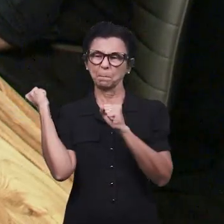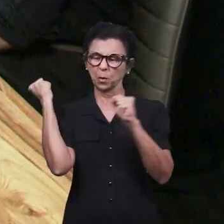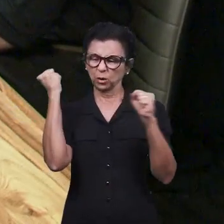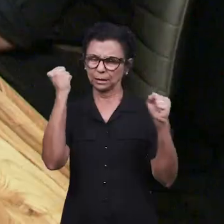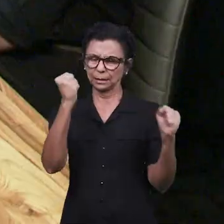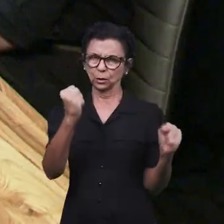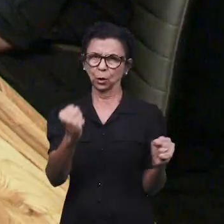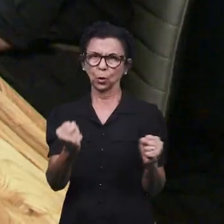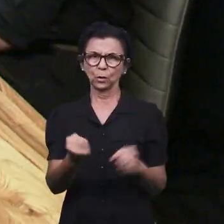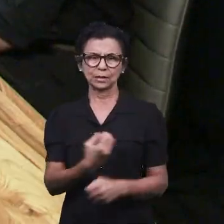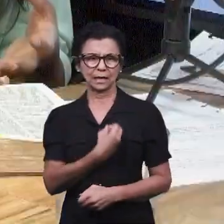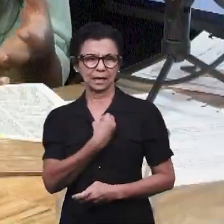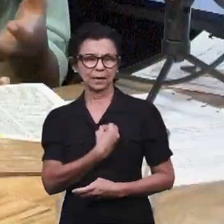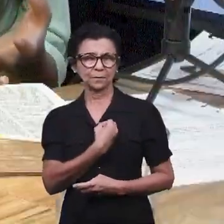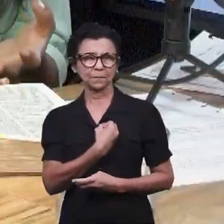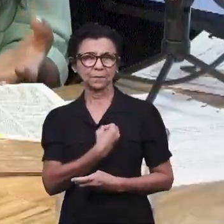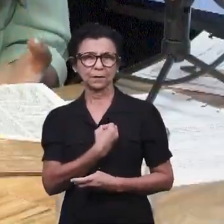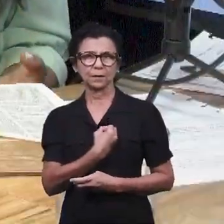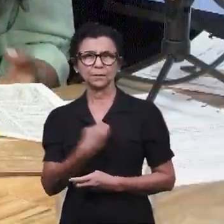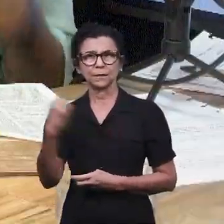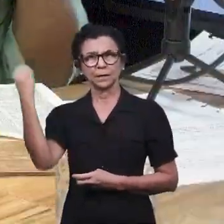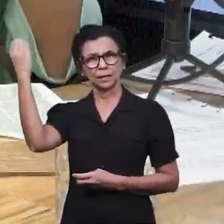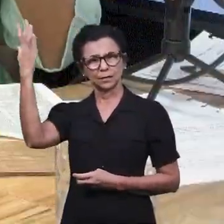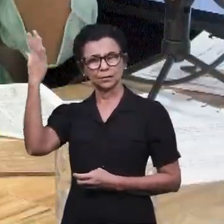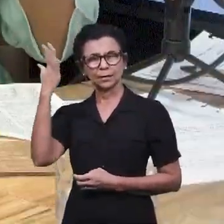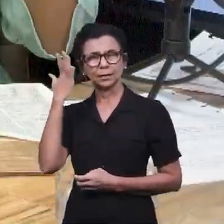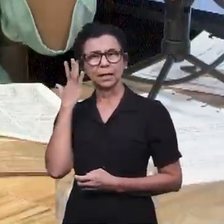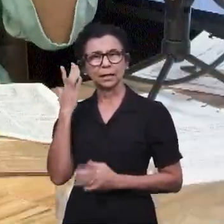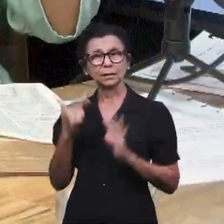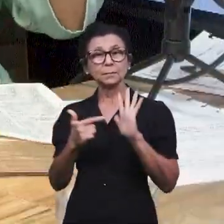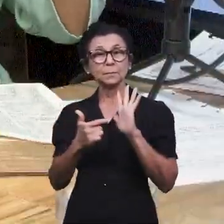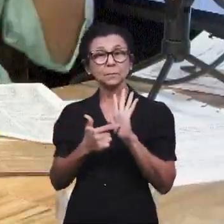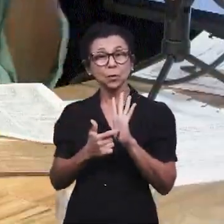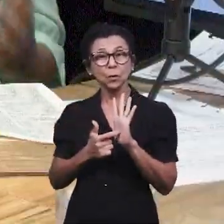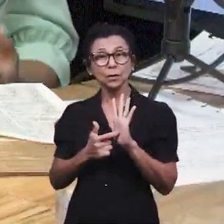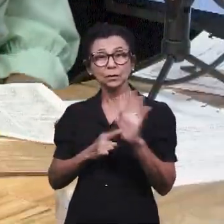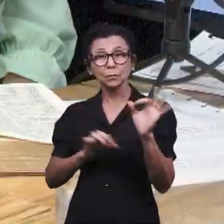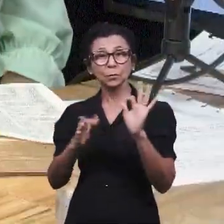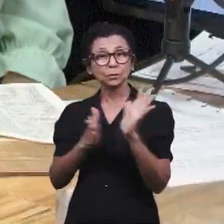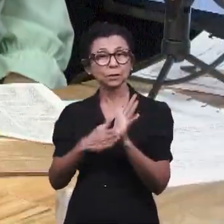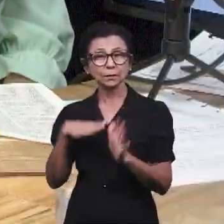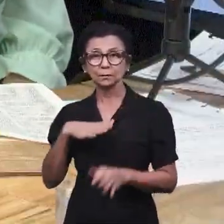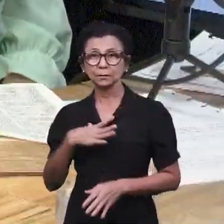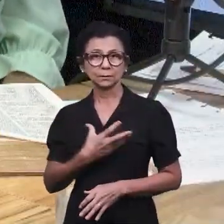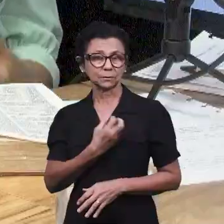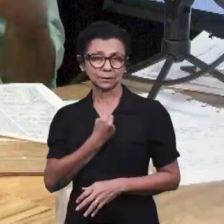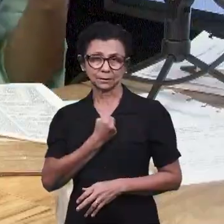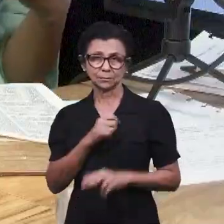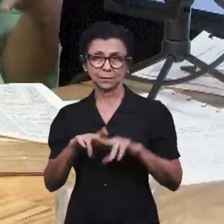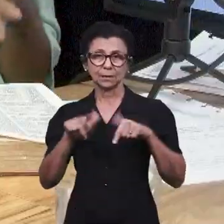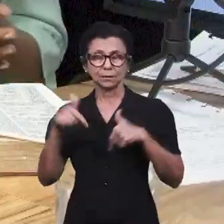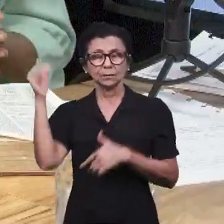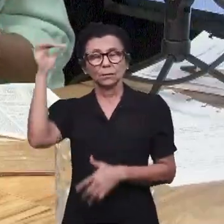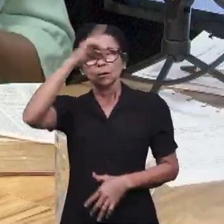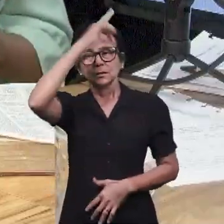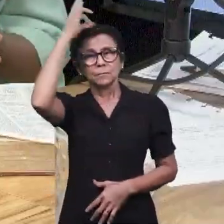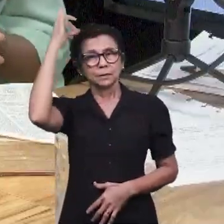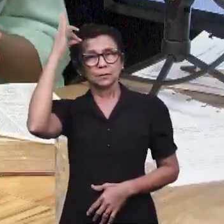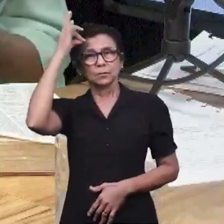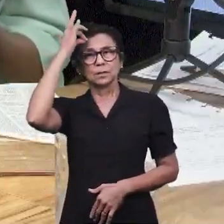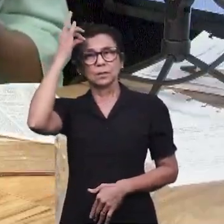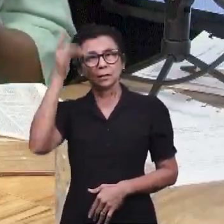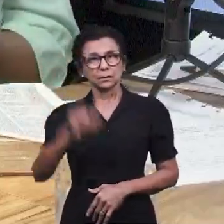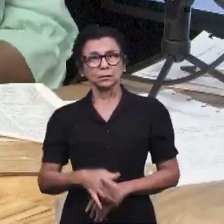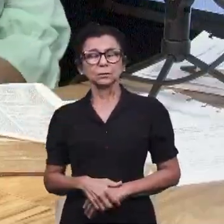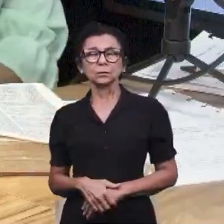que dela saltam palavras para a vida eterna, né? Para a revelação, por meio do Espírito Santo. E é muito maravilhoso nós, como